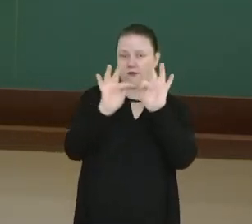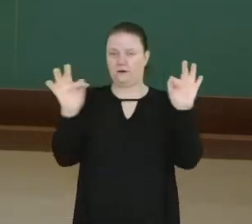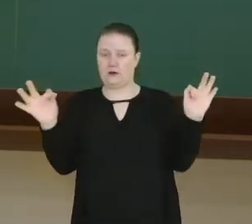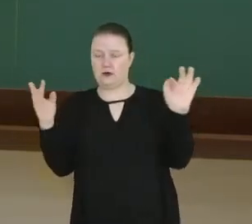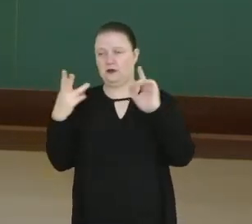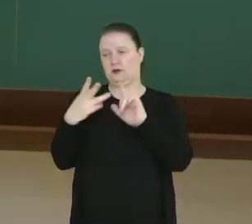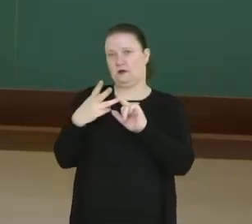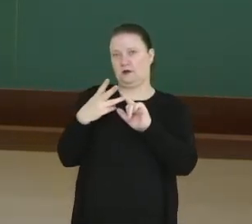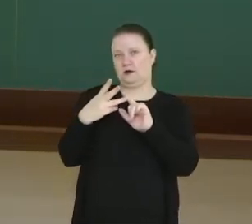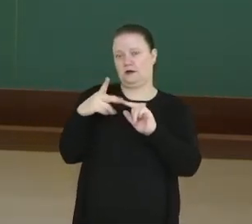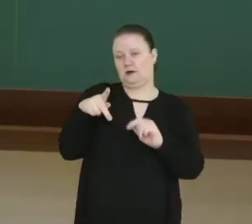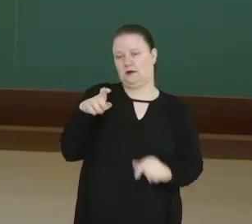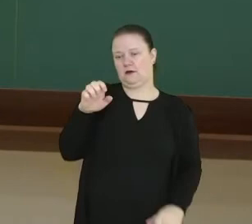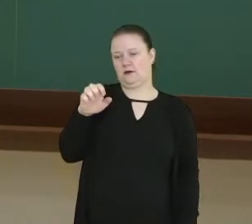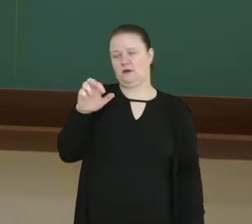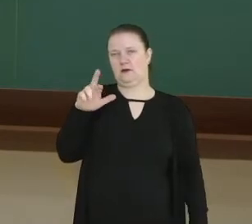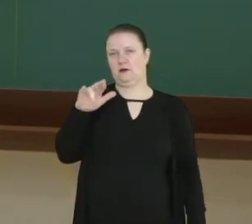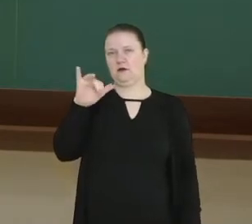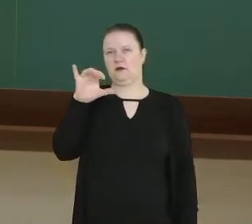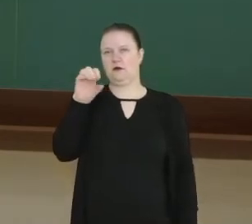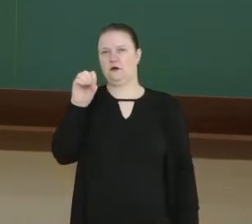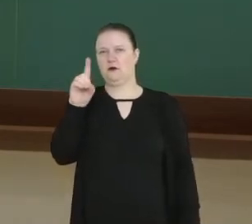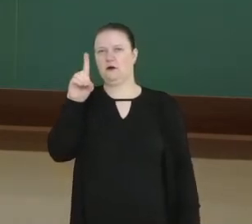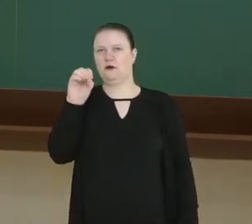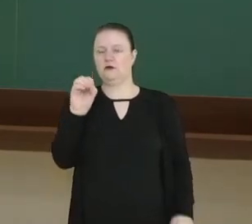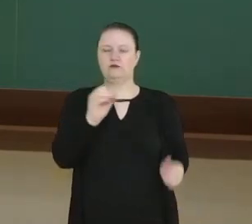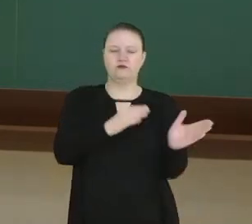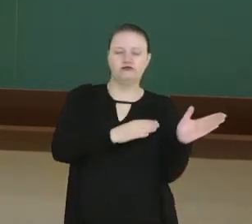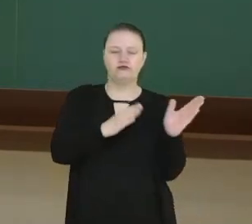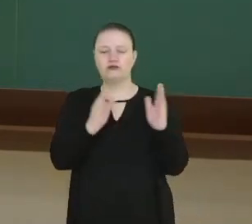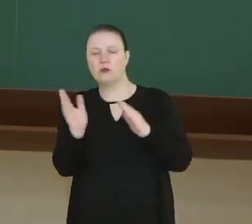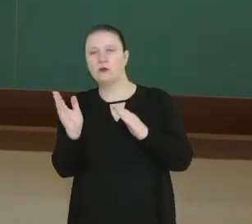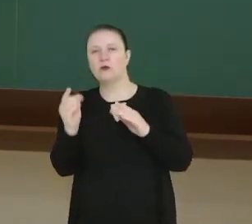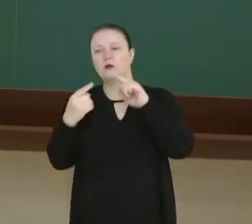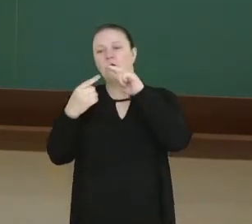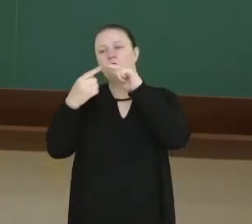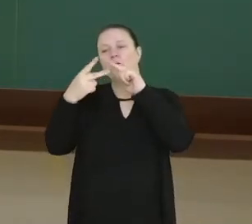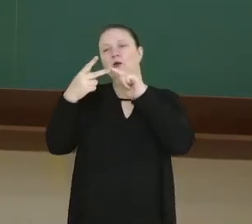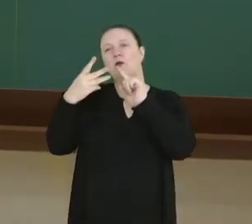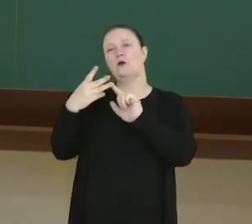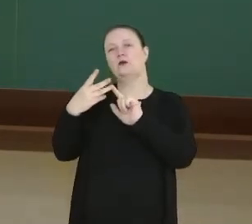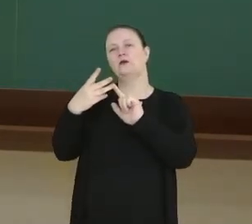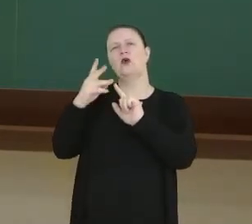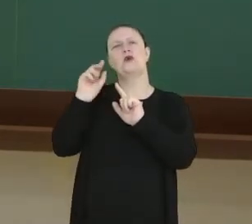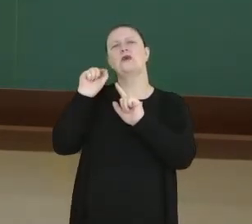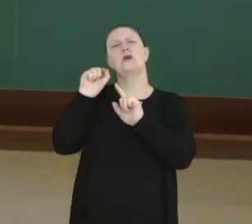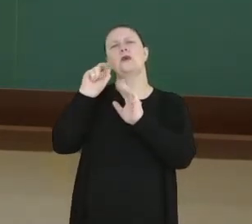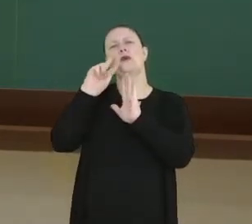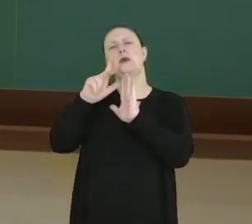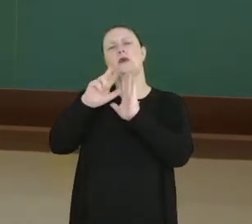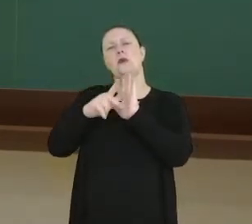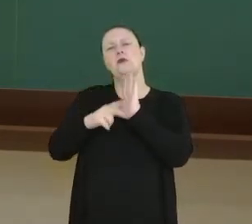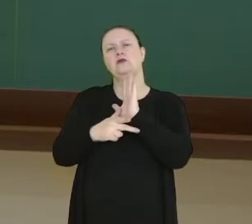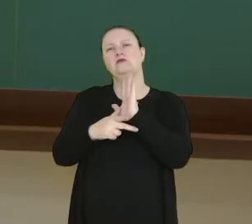período? O que será que diferencia esses três termos aqui, né? Frase, oração e período.